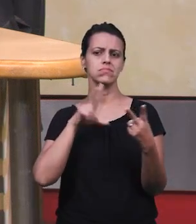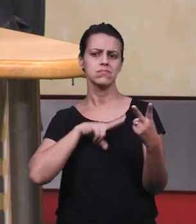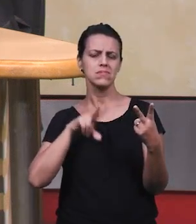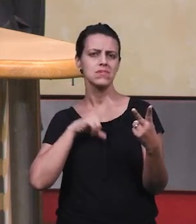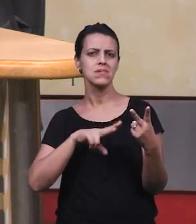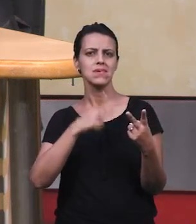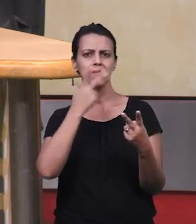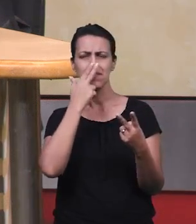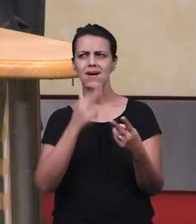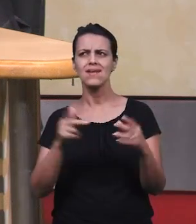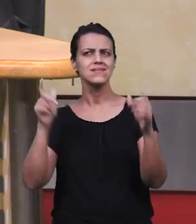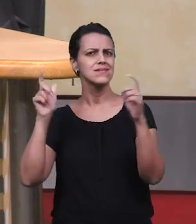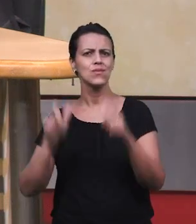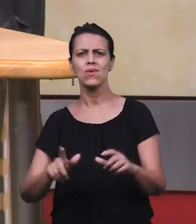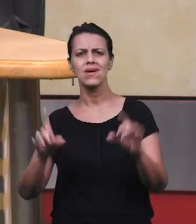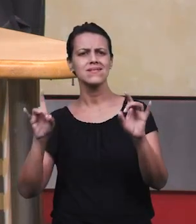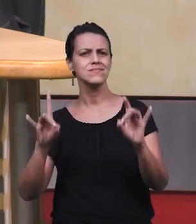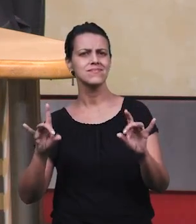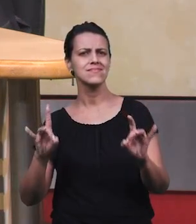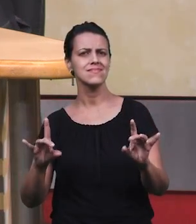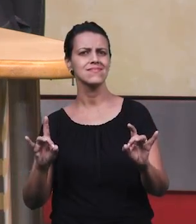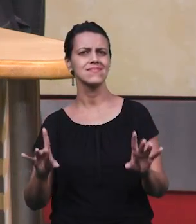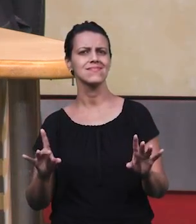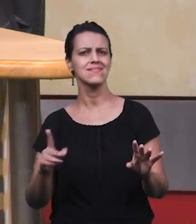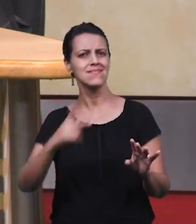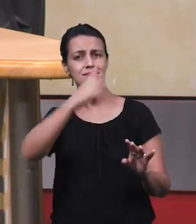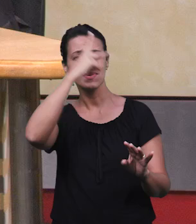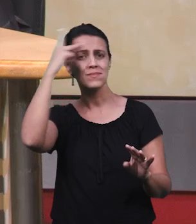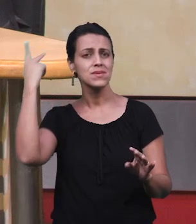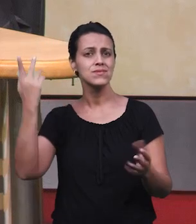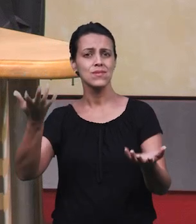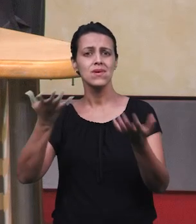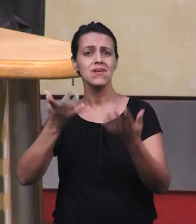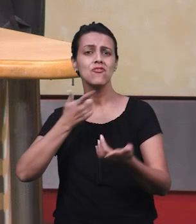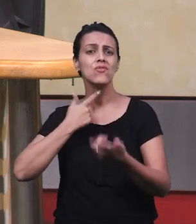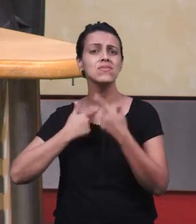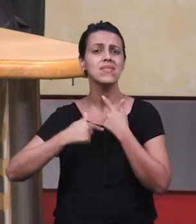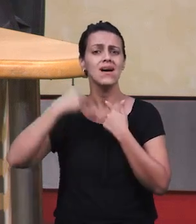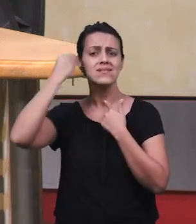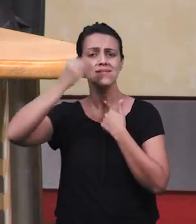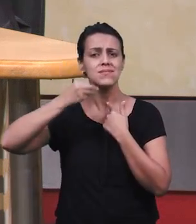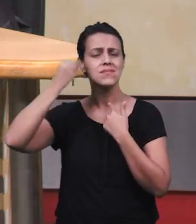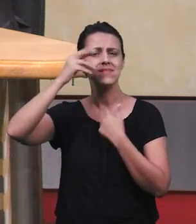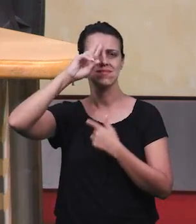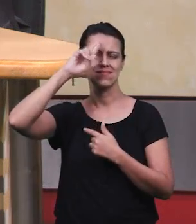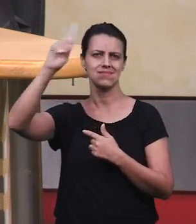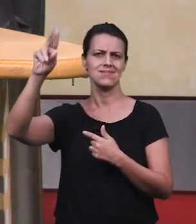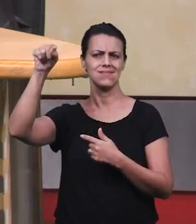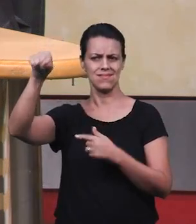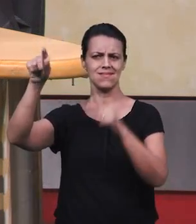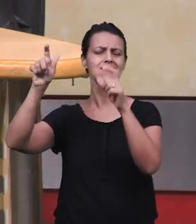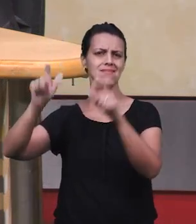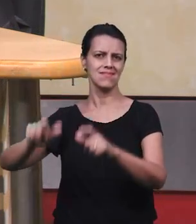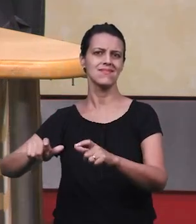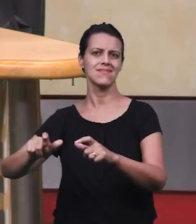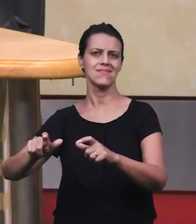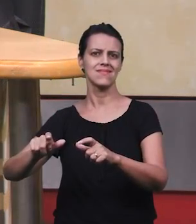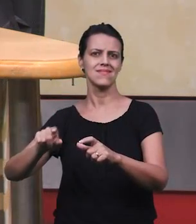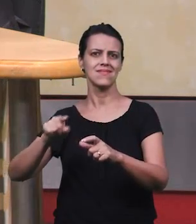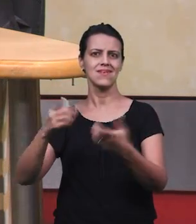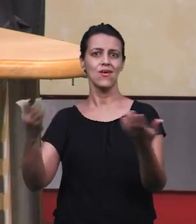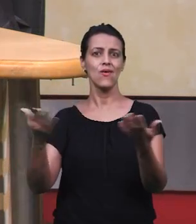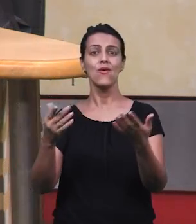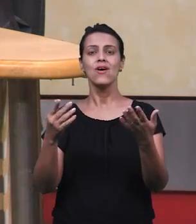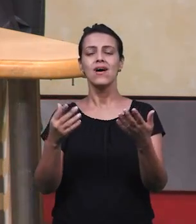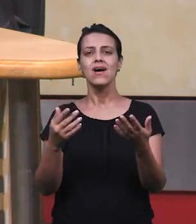como verdadeiros oásis para as pessoas que desejam ter uma experiência real com o Senhor ali. É o reflexo disso que